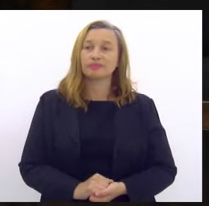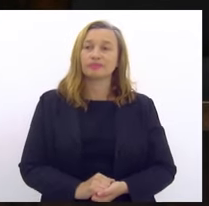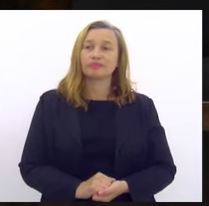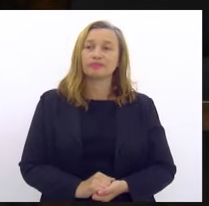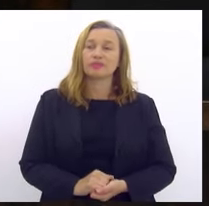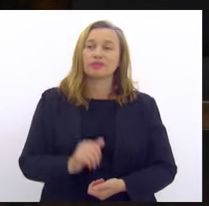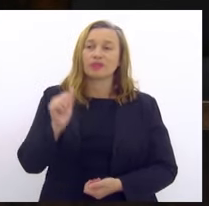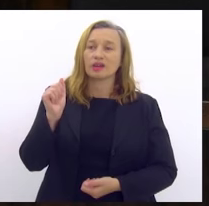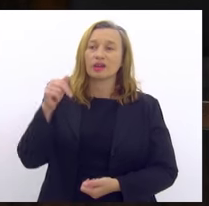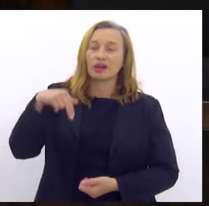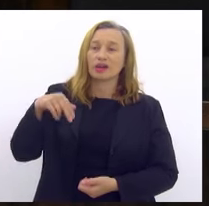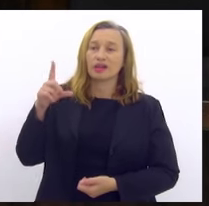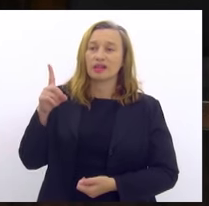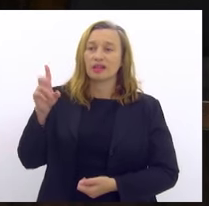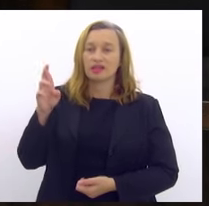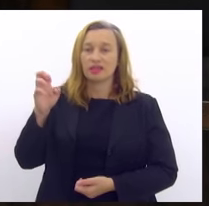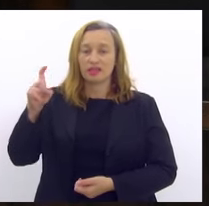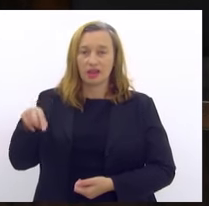André Correia.